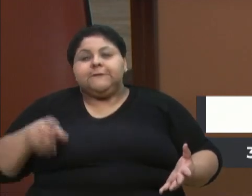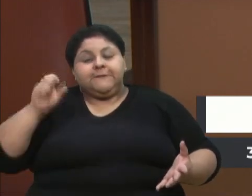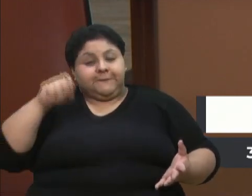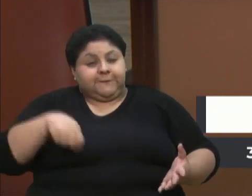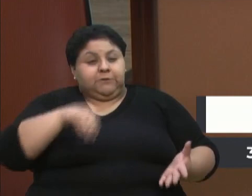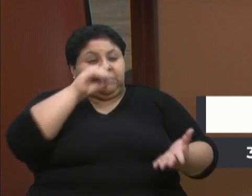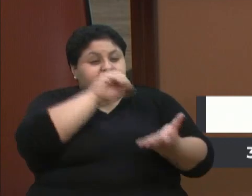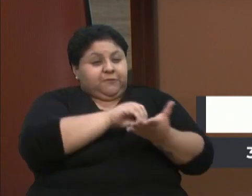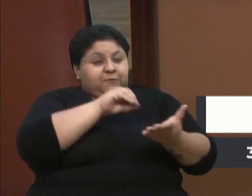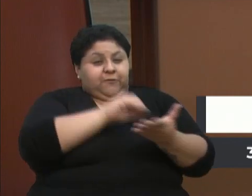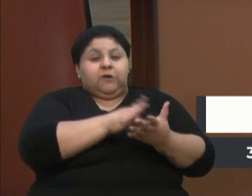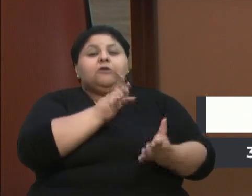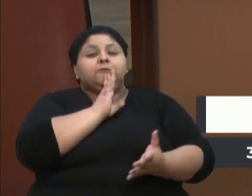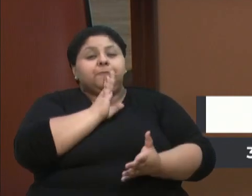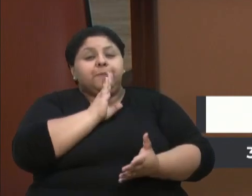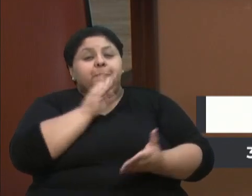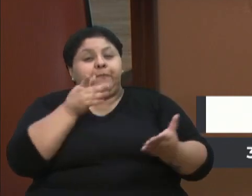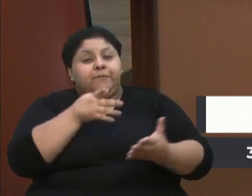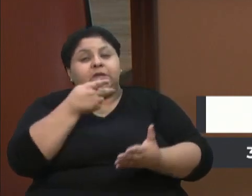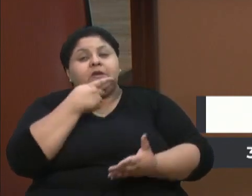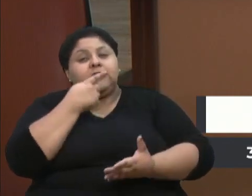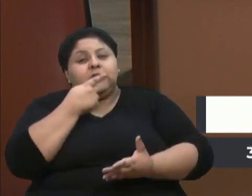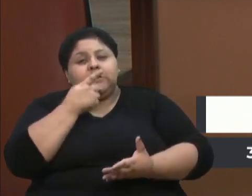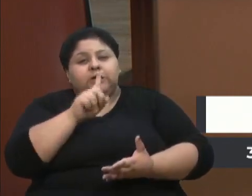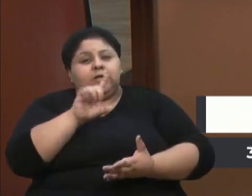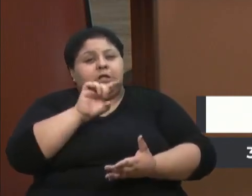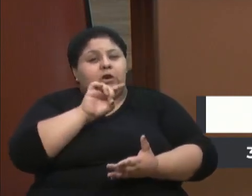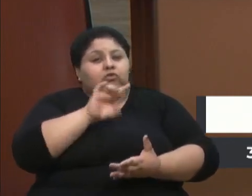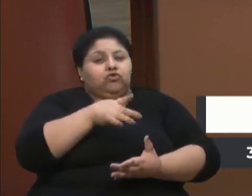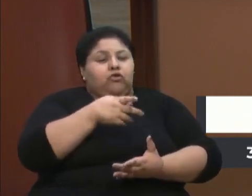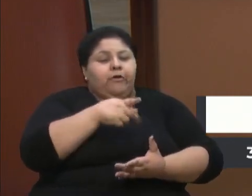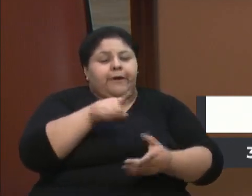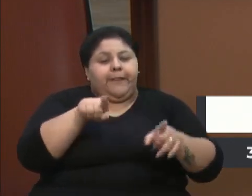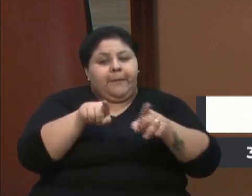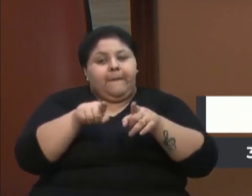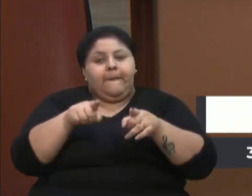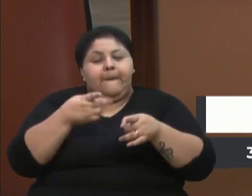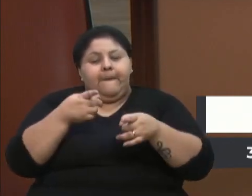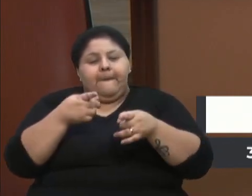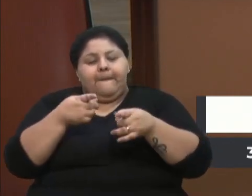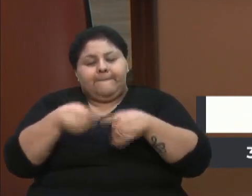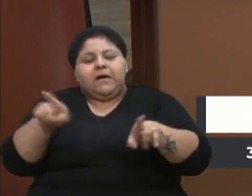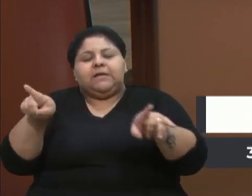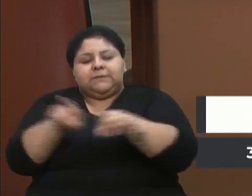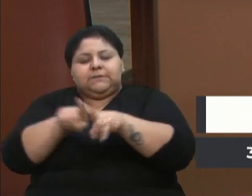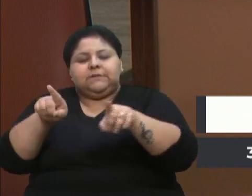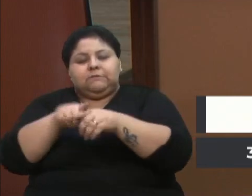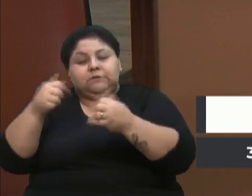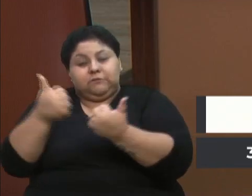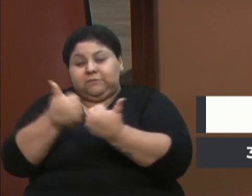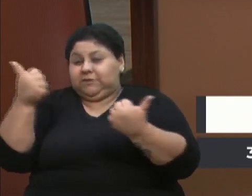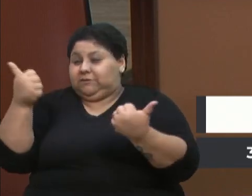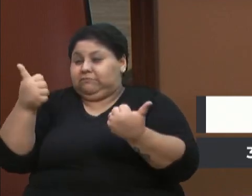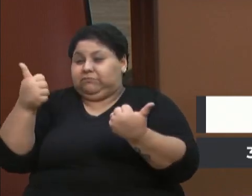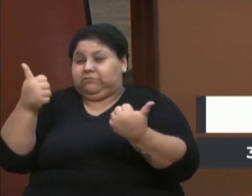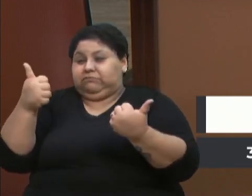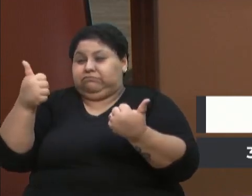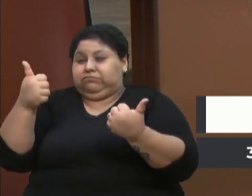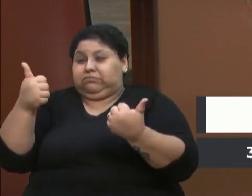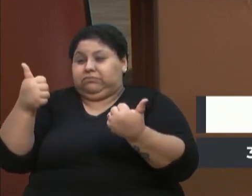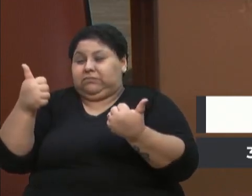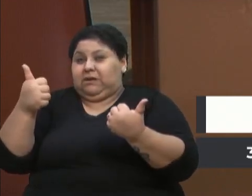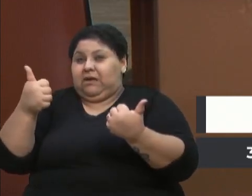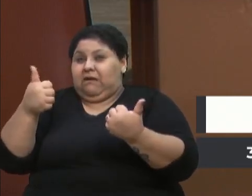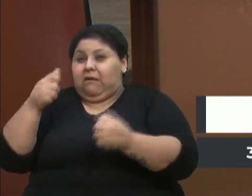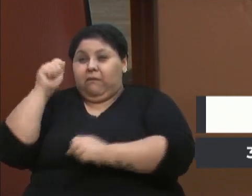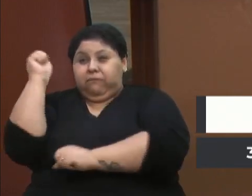desconhecimento, e aqui eu quero falar que talvez não seja só ele, mas uma assessoria não qualificada, Porque é muito grave o que aconteceu. Se todo mundo criticou